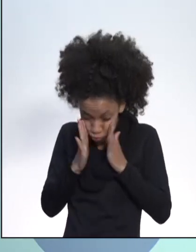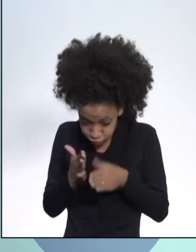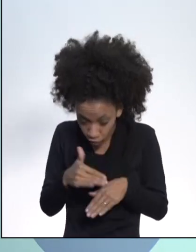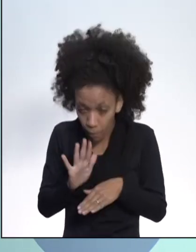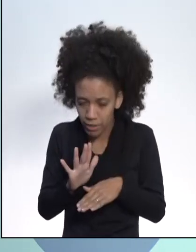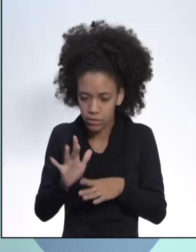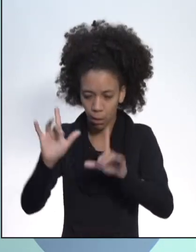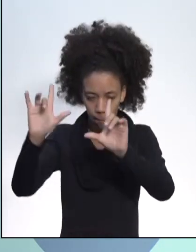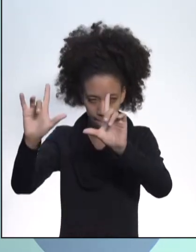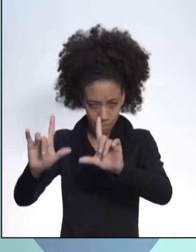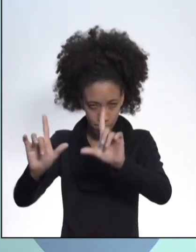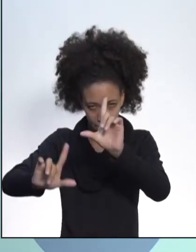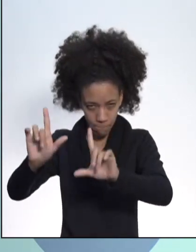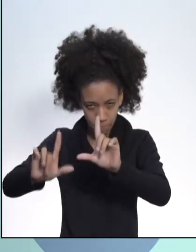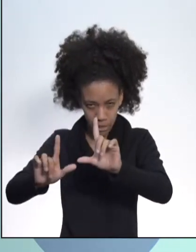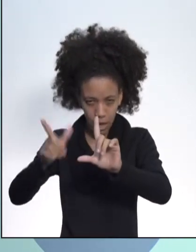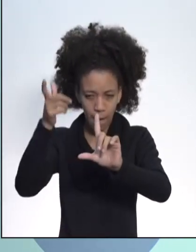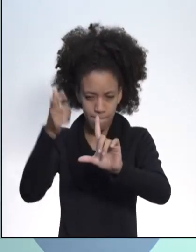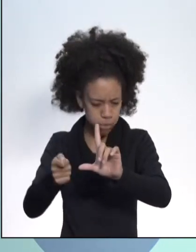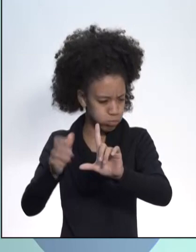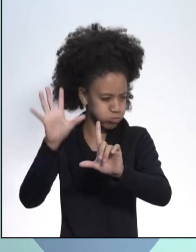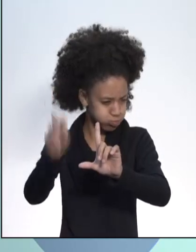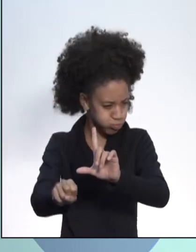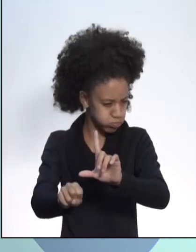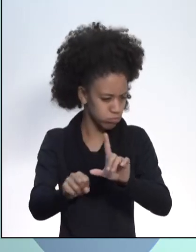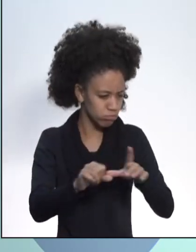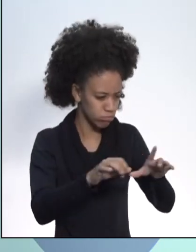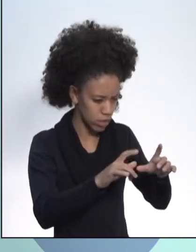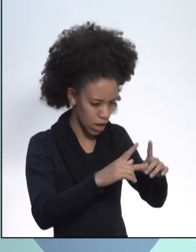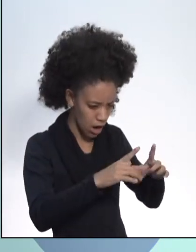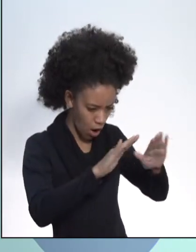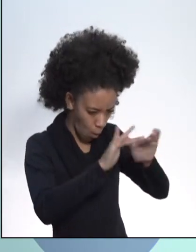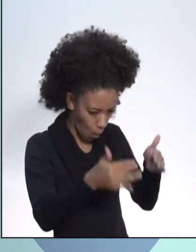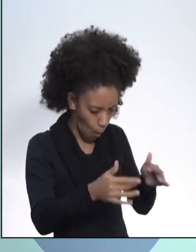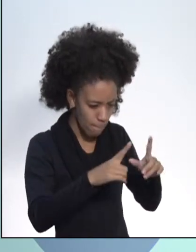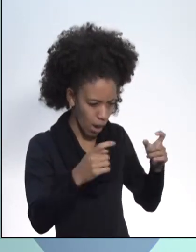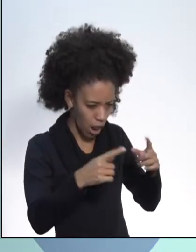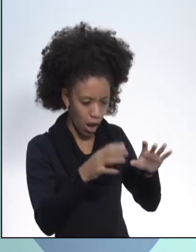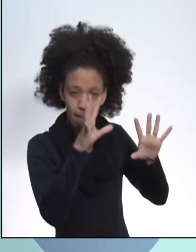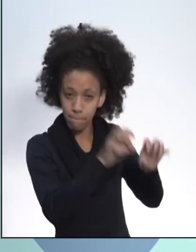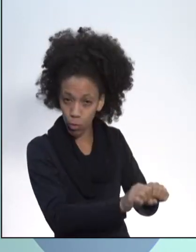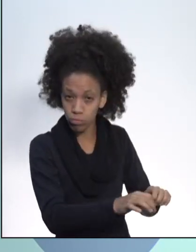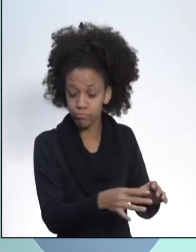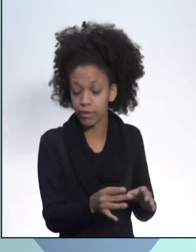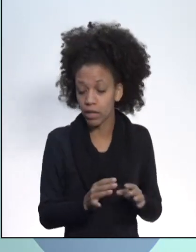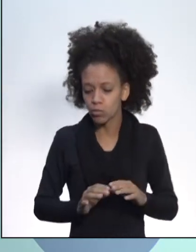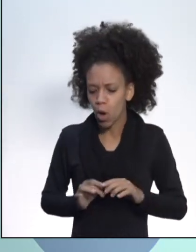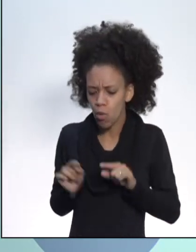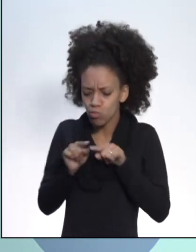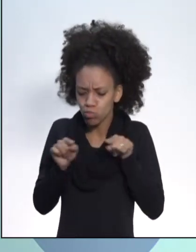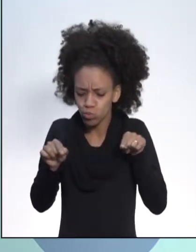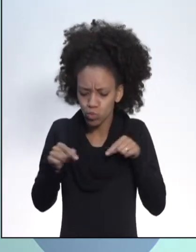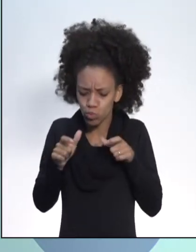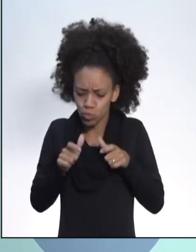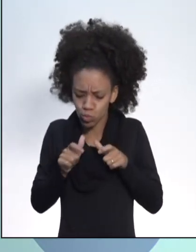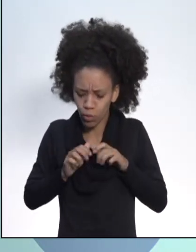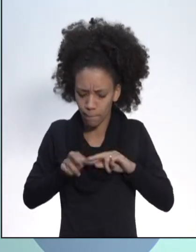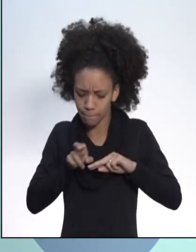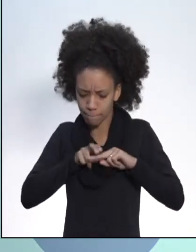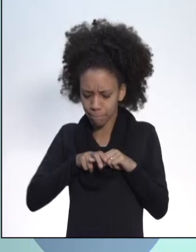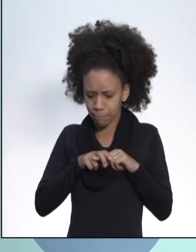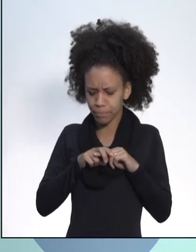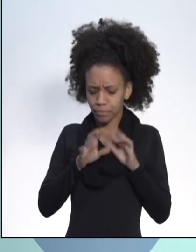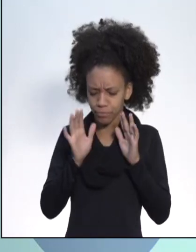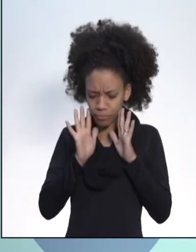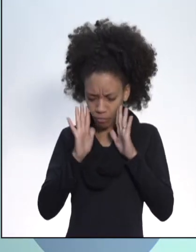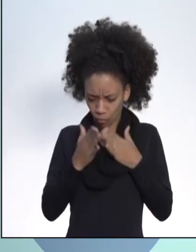TV, desligar o som, verificar um local da minha casa que eu consiga ficar mais concentrado, para que